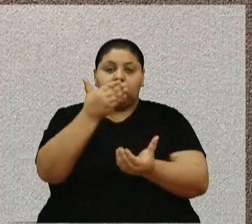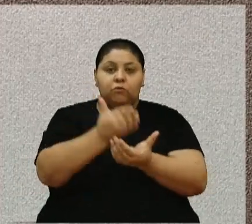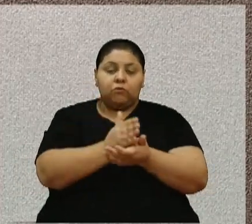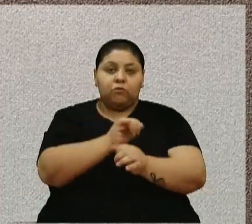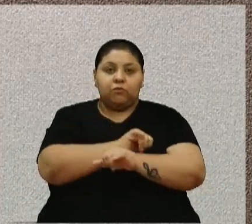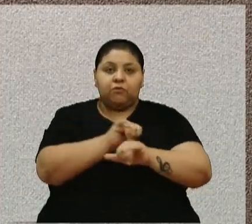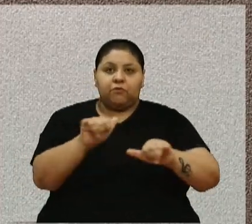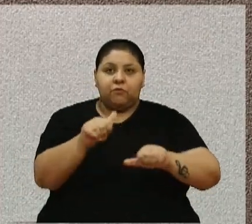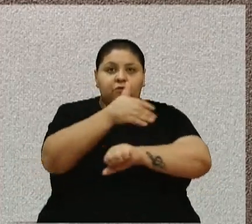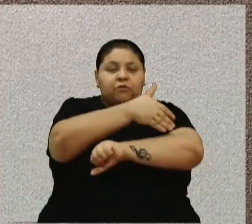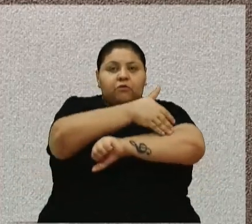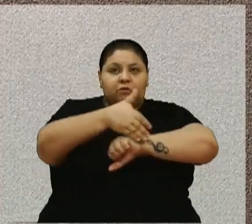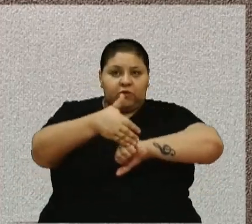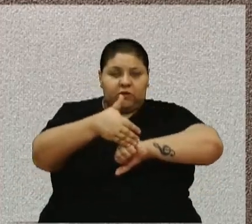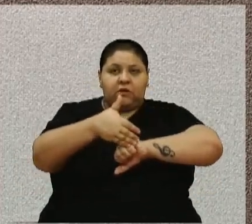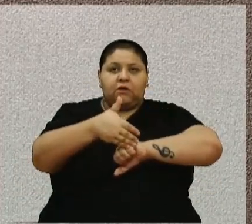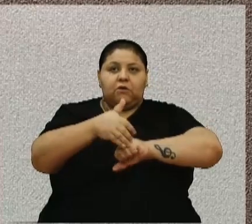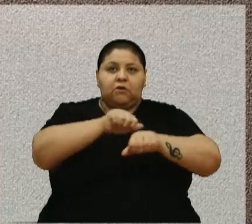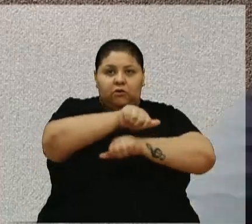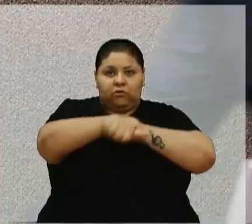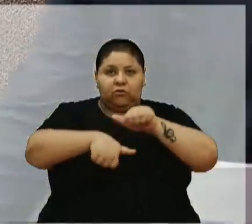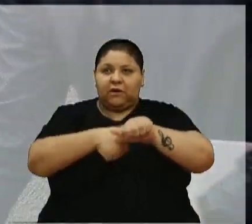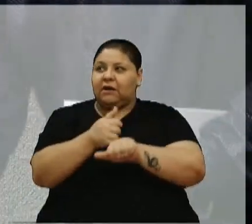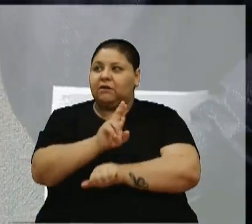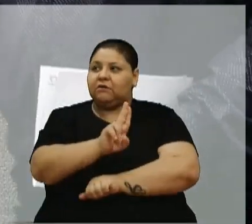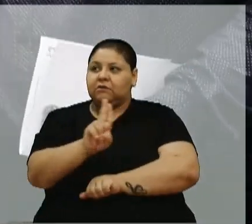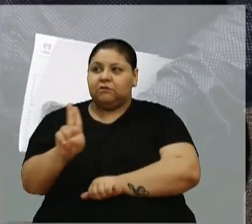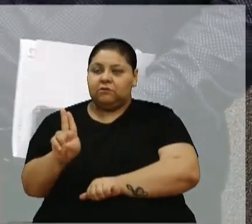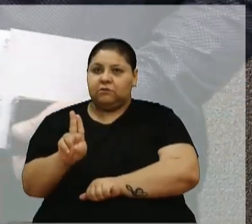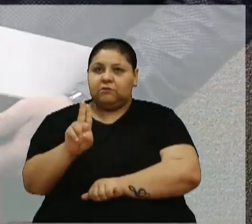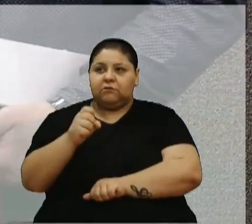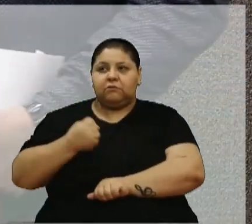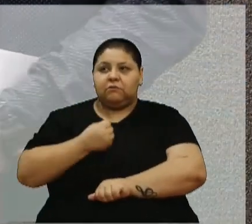que a via em questão a ser denominada codificada sob o número